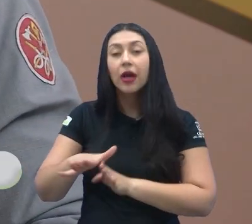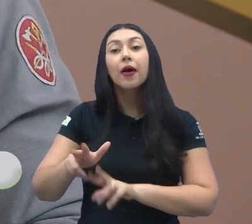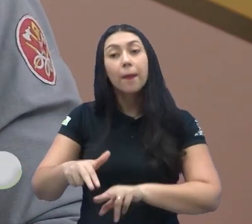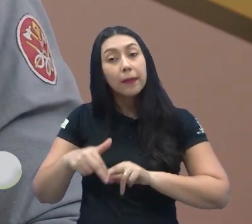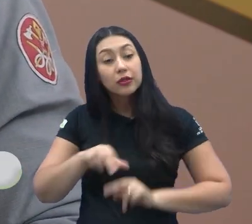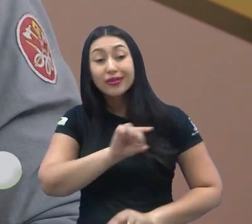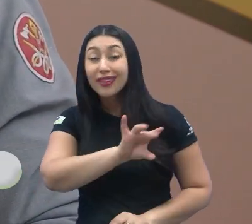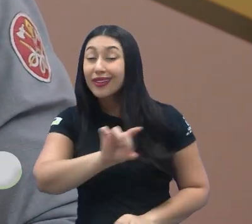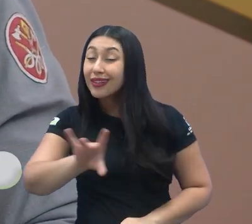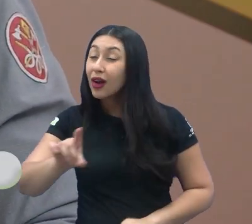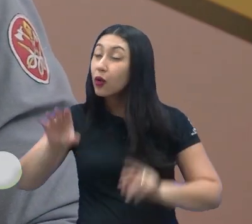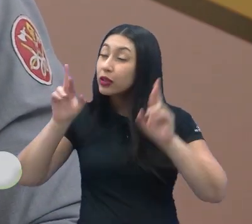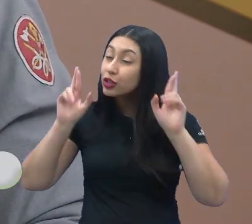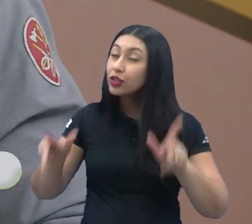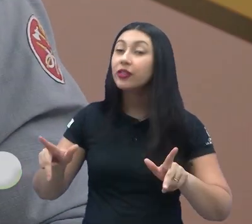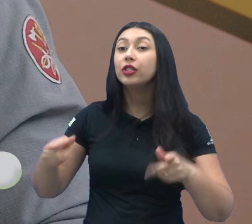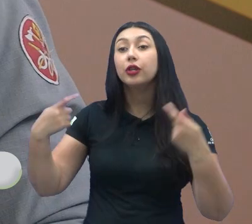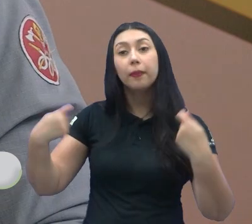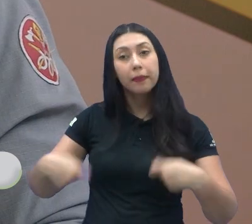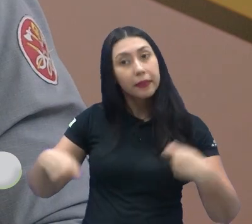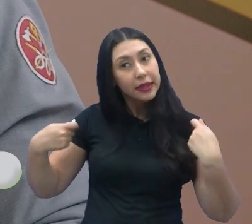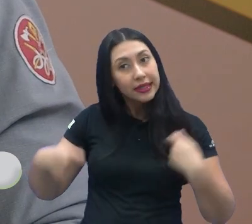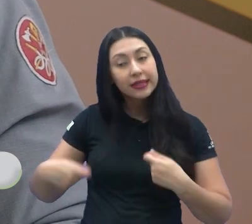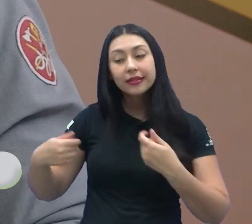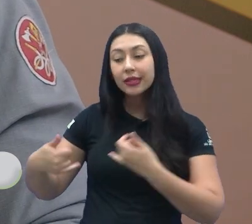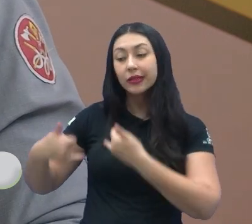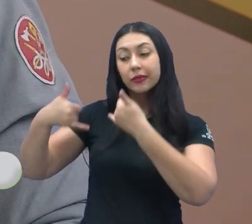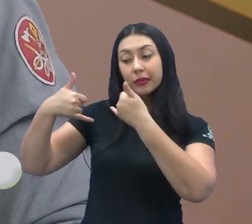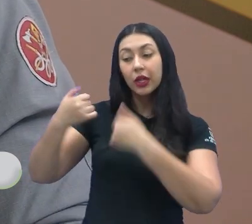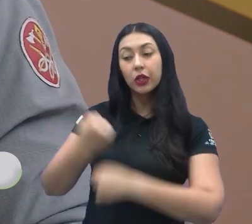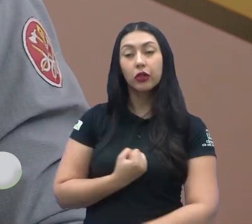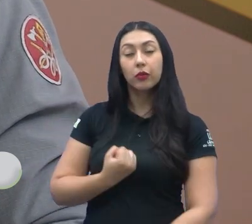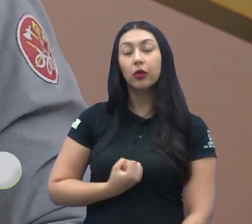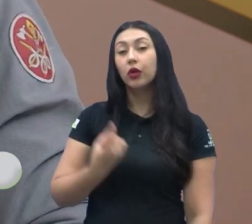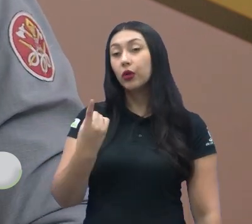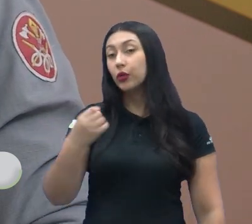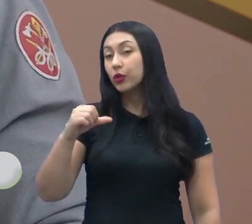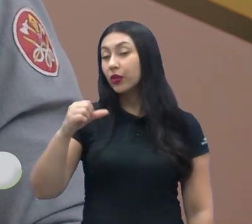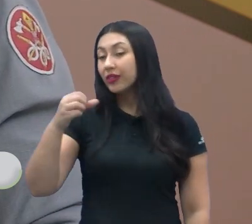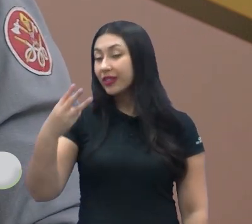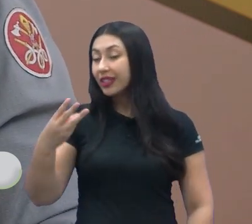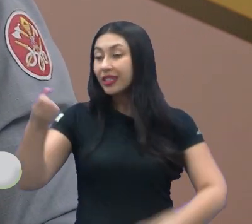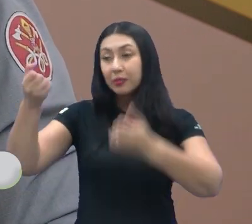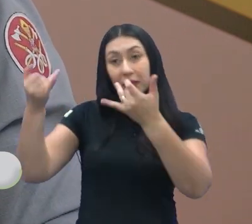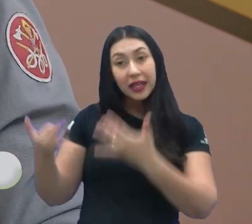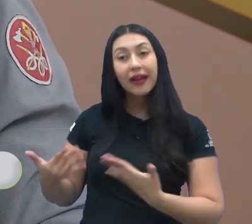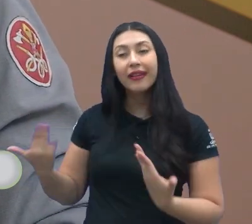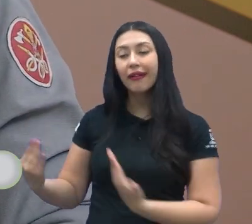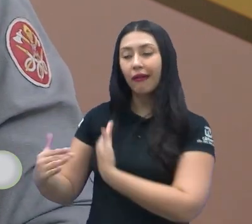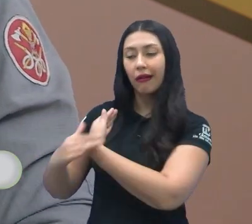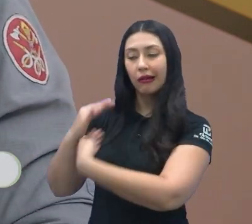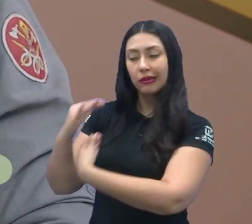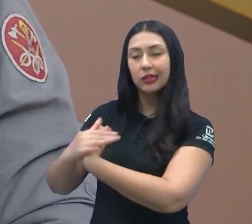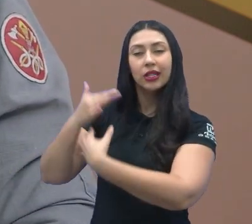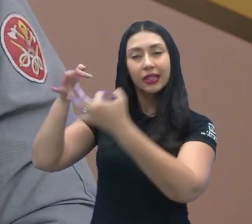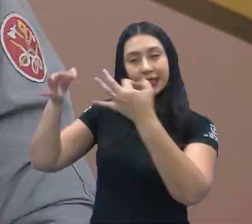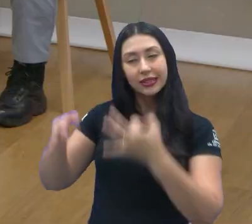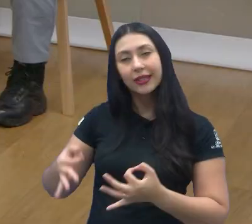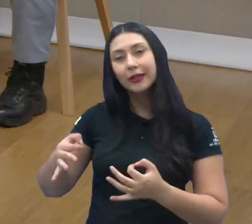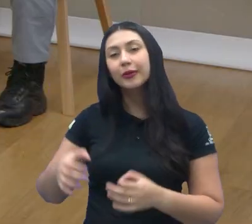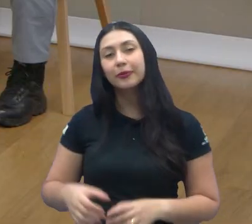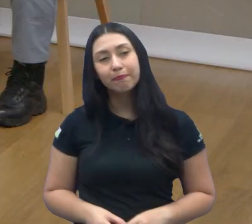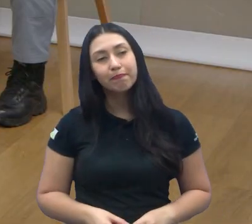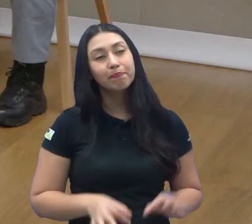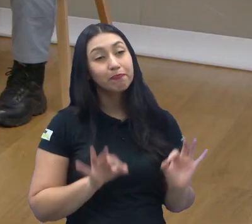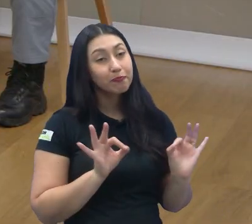um caso, é importante passar por telefone 93, passa o que aconteceu, que você vai ser orientado da maneira correta de proceder. Perfeito.